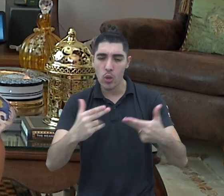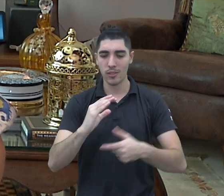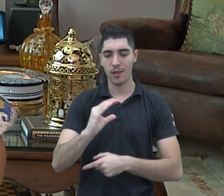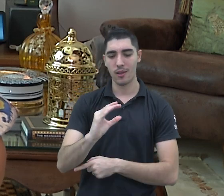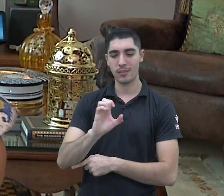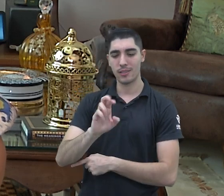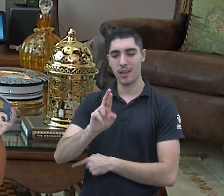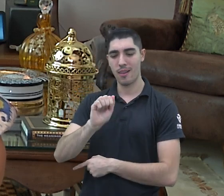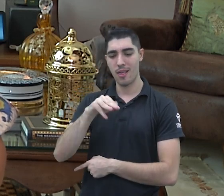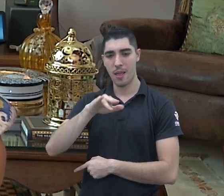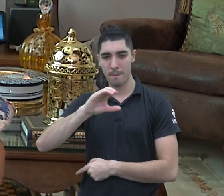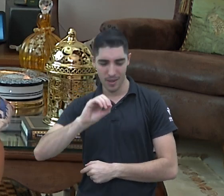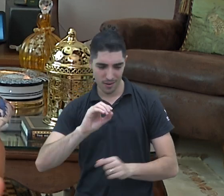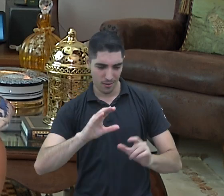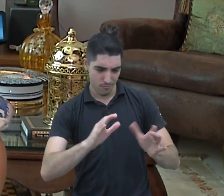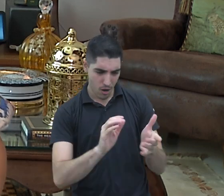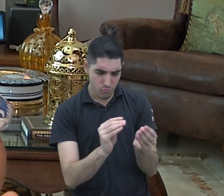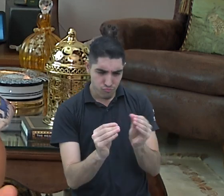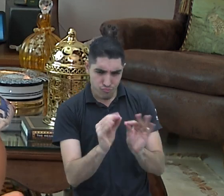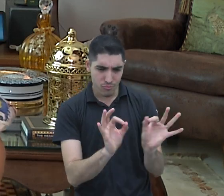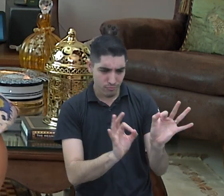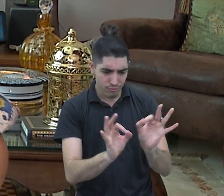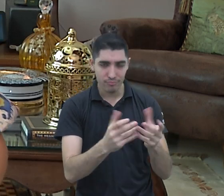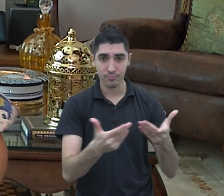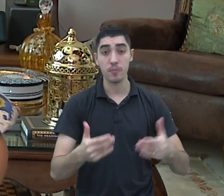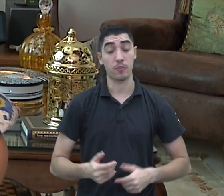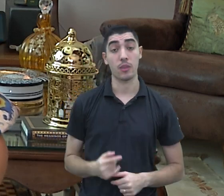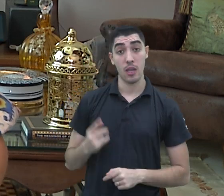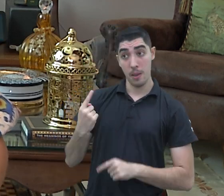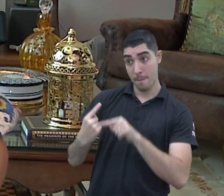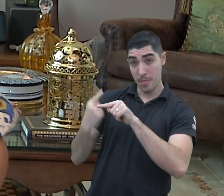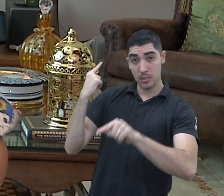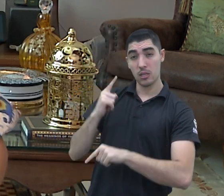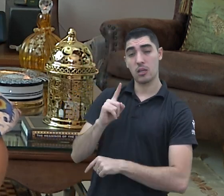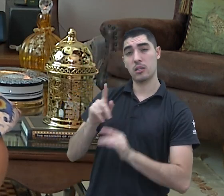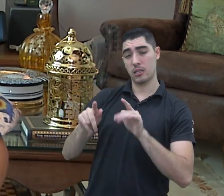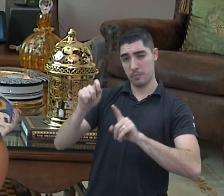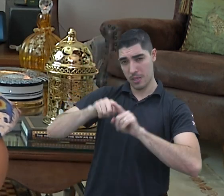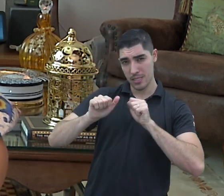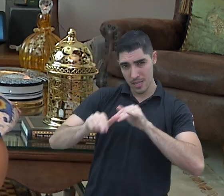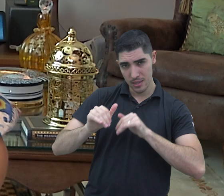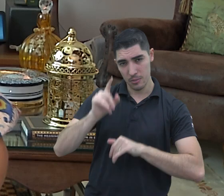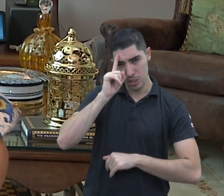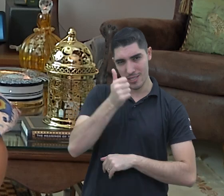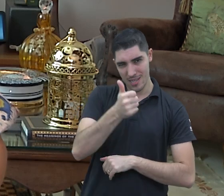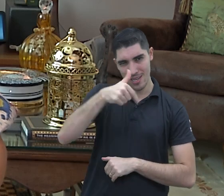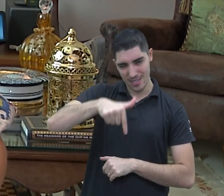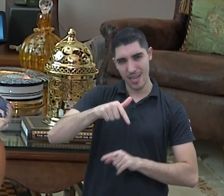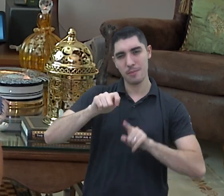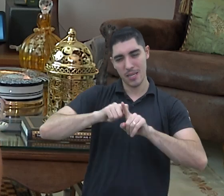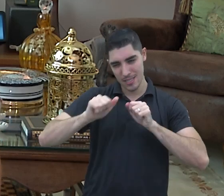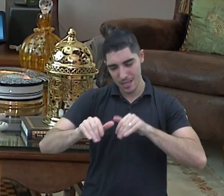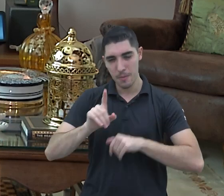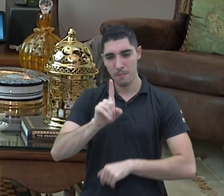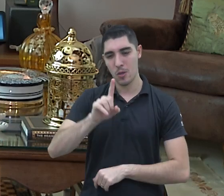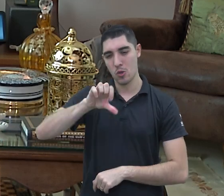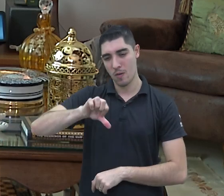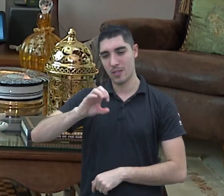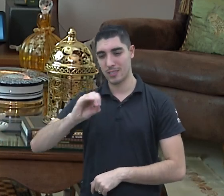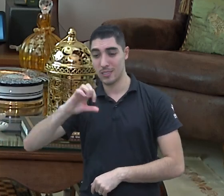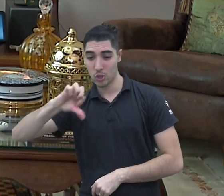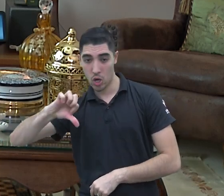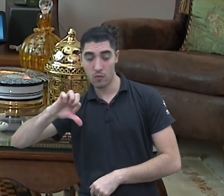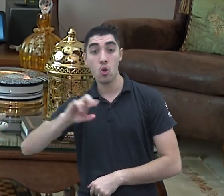ele trabalhava com cerâmica lá. Ele veio para cá em 17 de setembro de 1909. Tá? Tem até o nome do navio